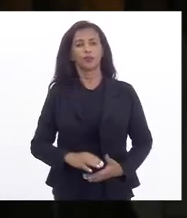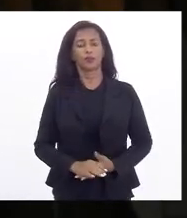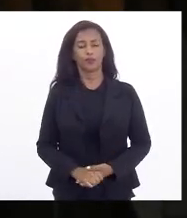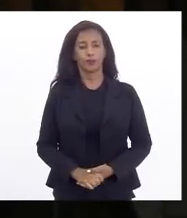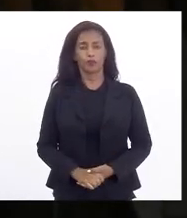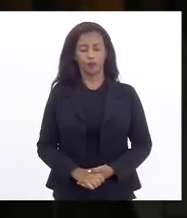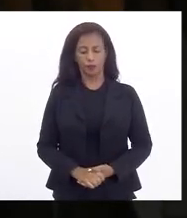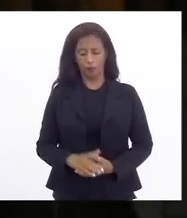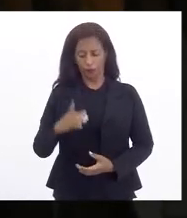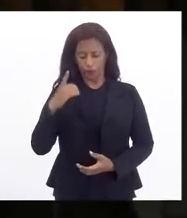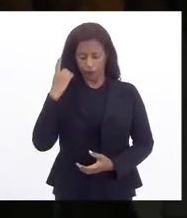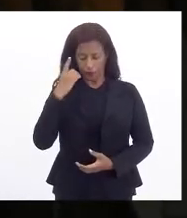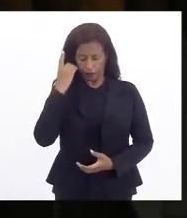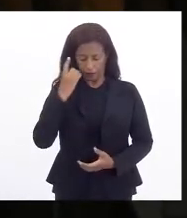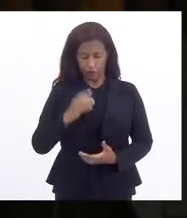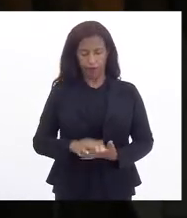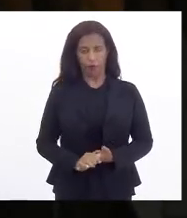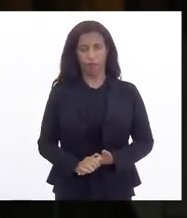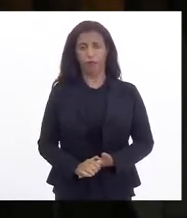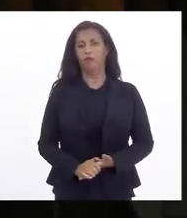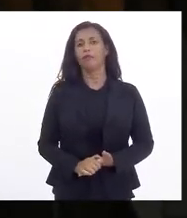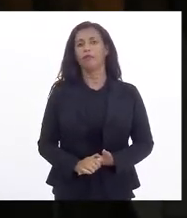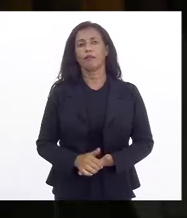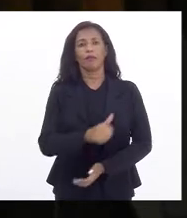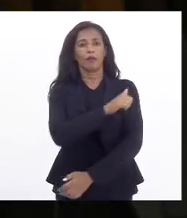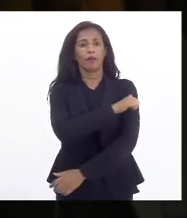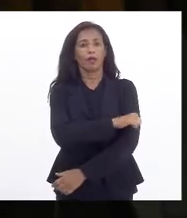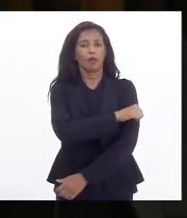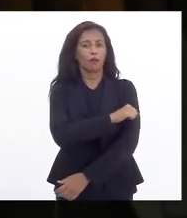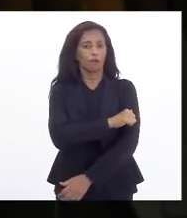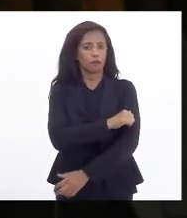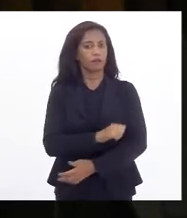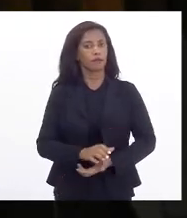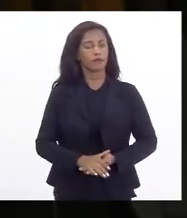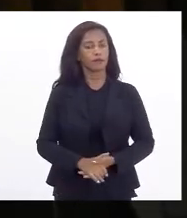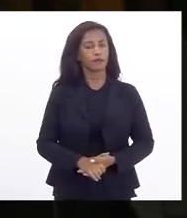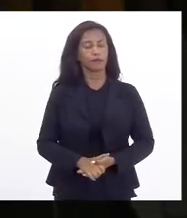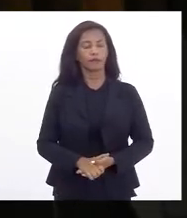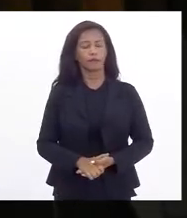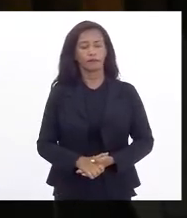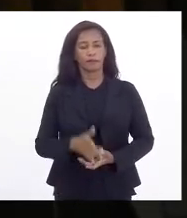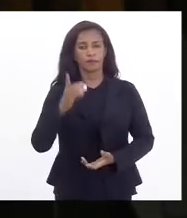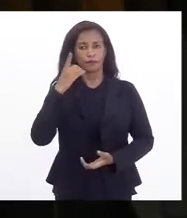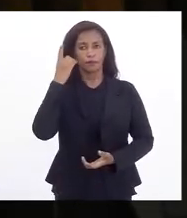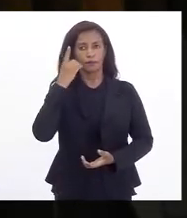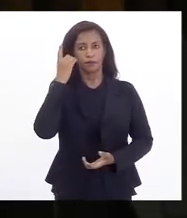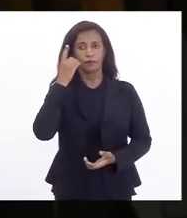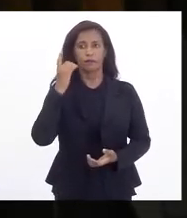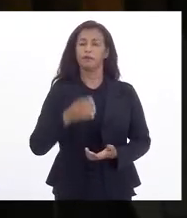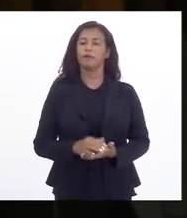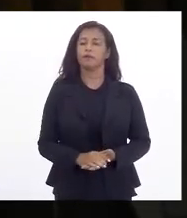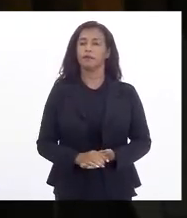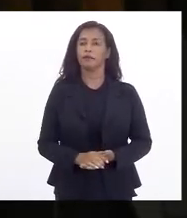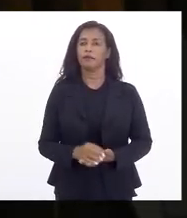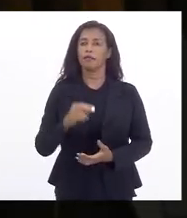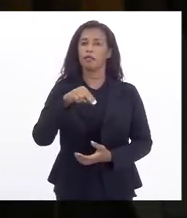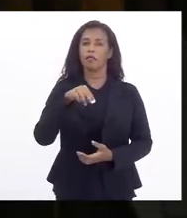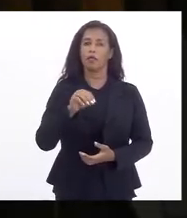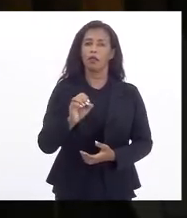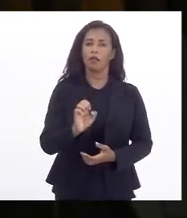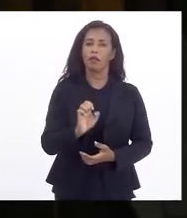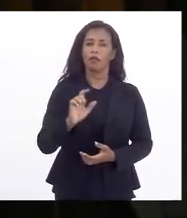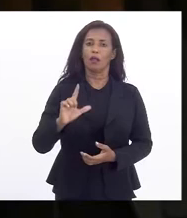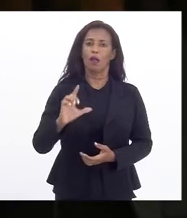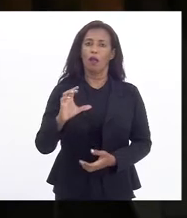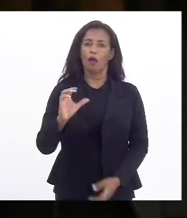a deputada enfermeira Rejane Deputado Noel